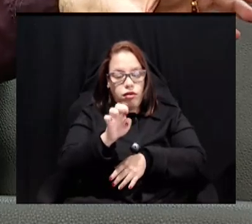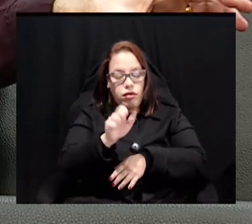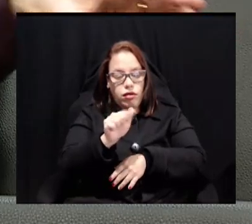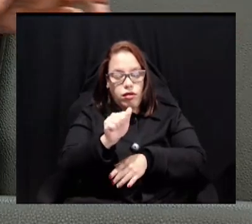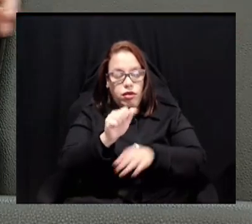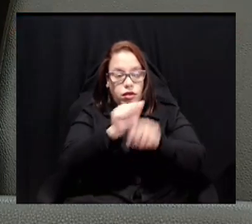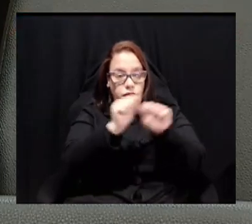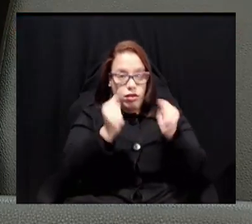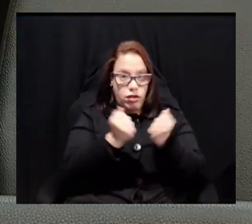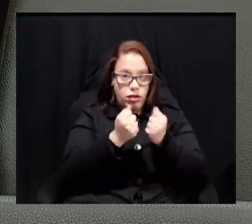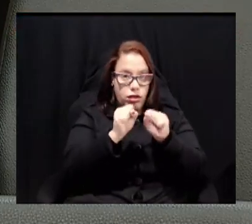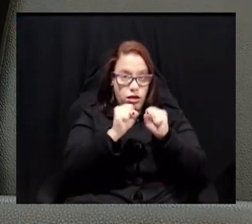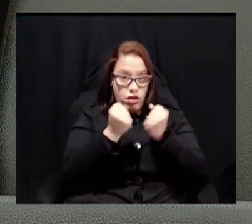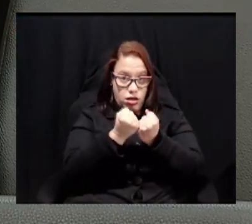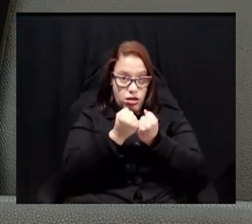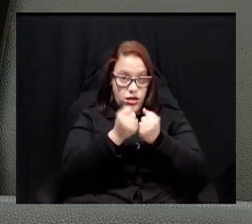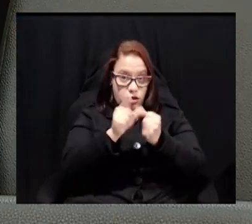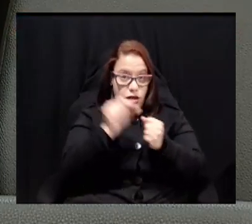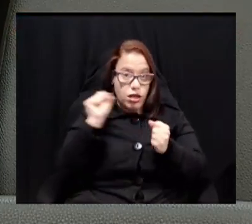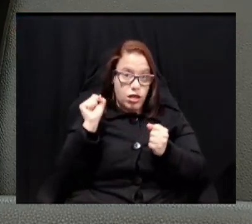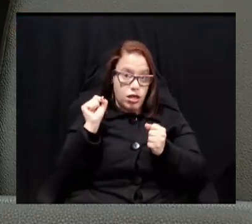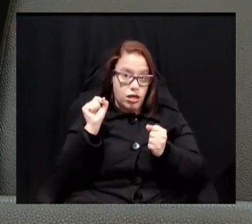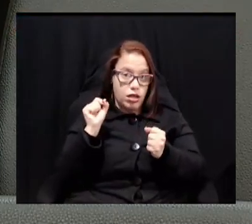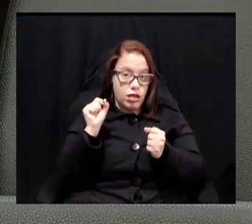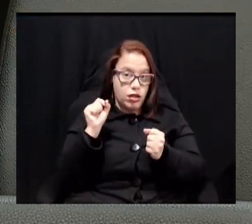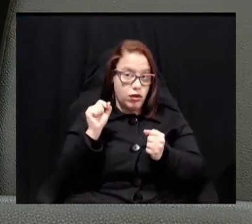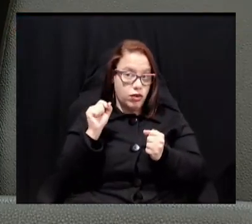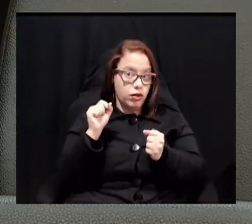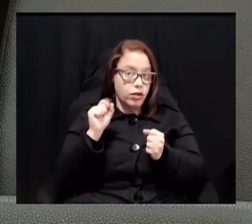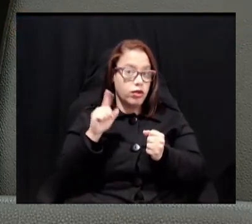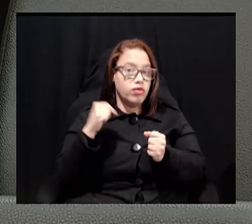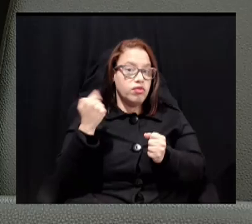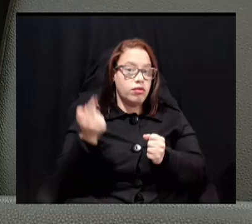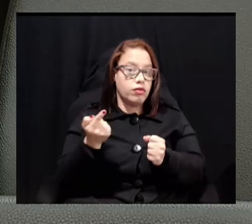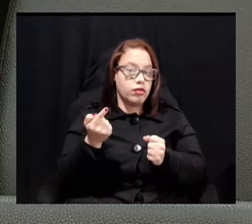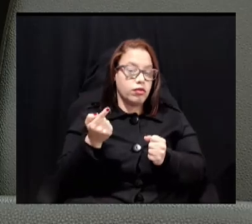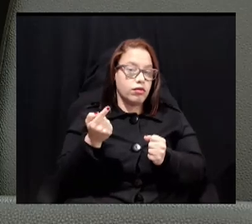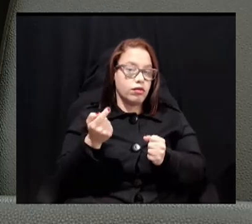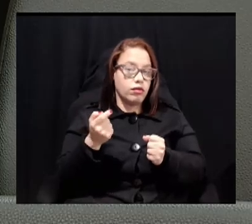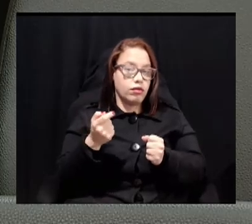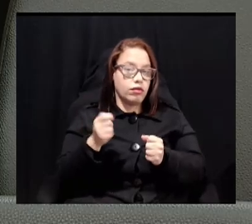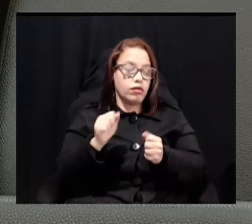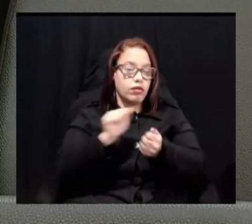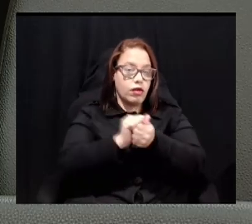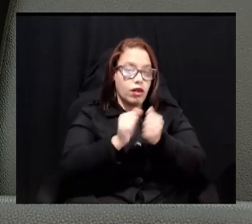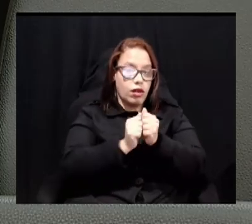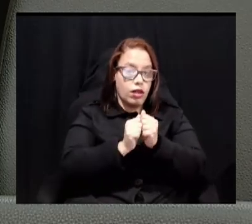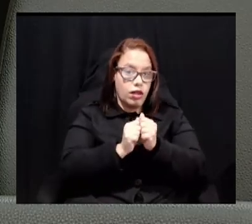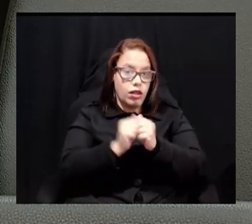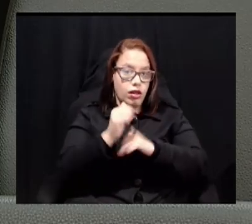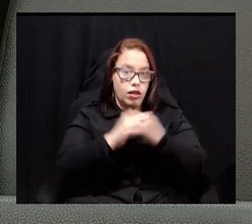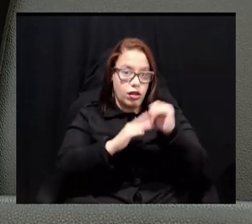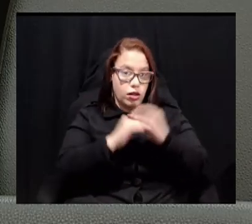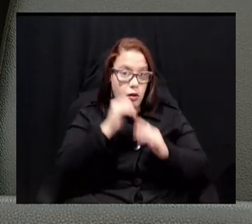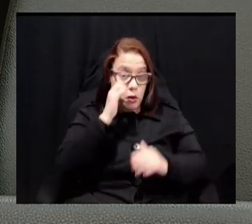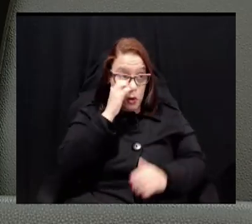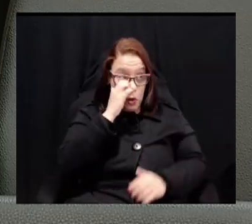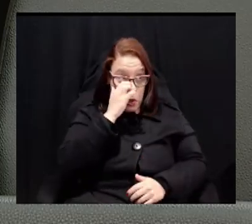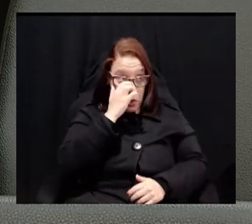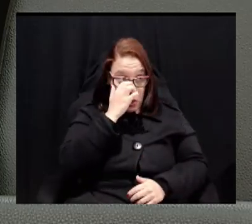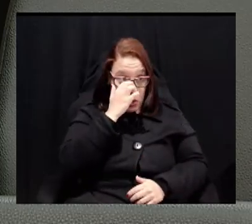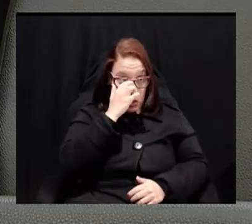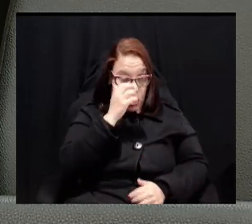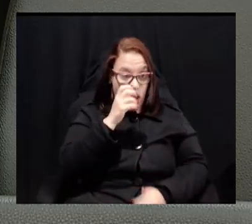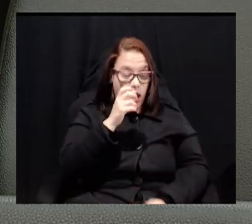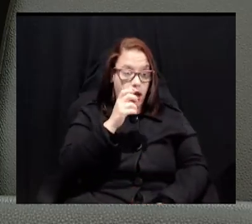sai do Prateia, existe uma outra recolocação dele no serviço público. Porque o Prateia ele faz